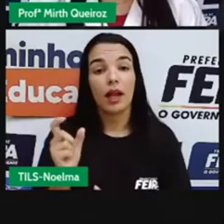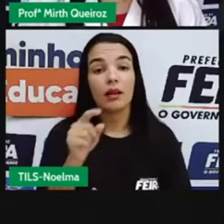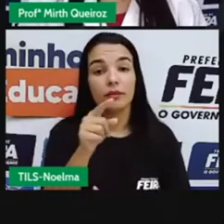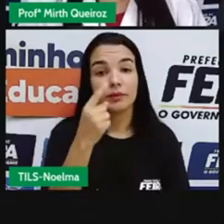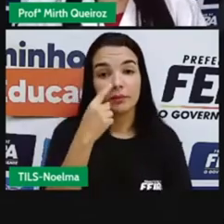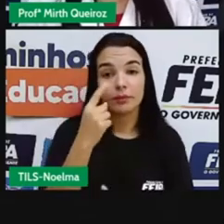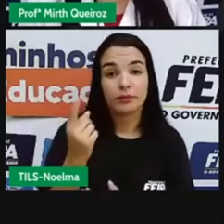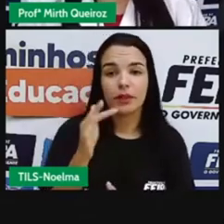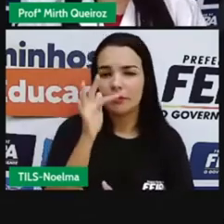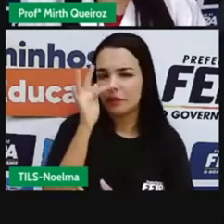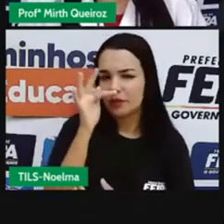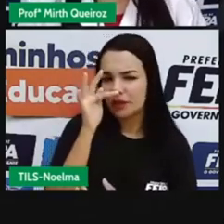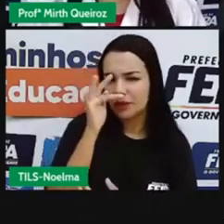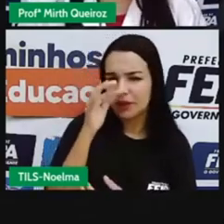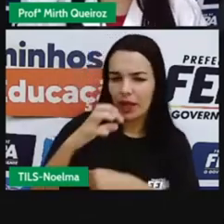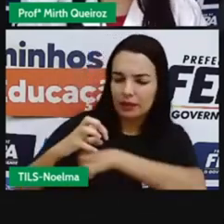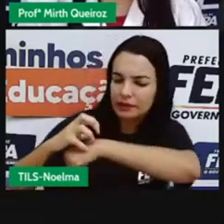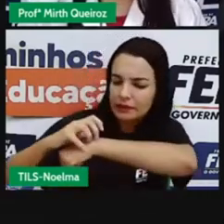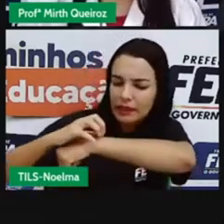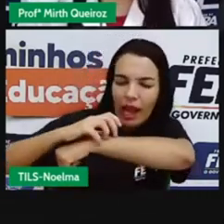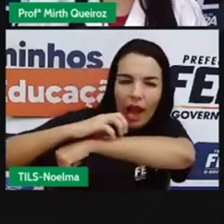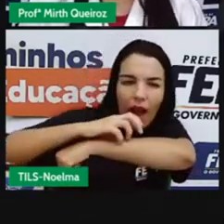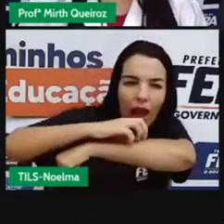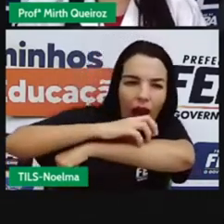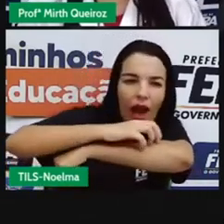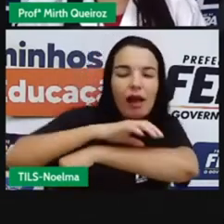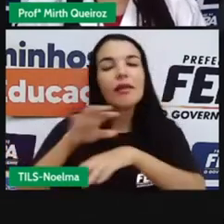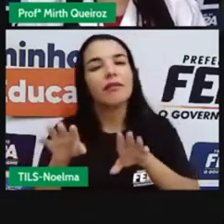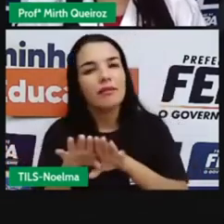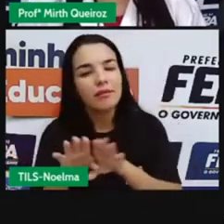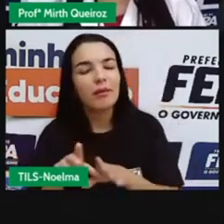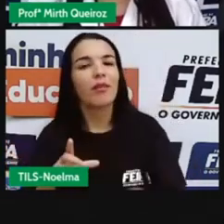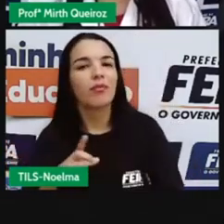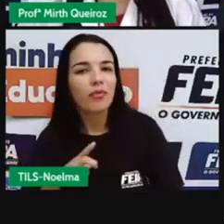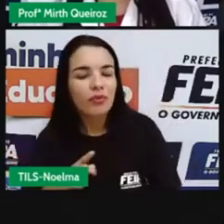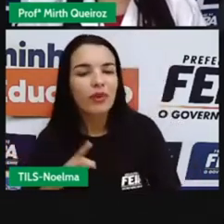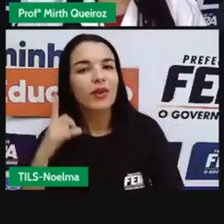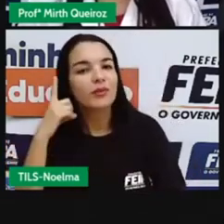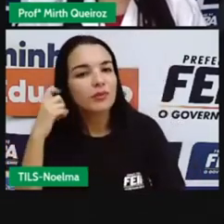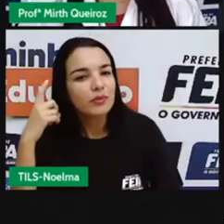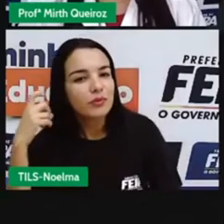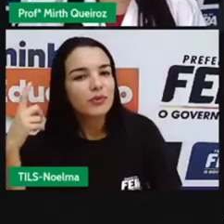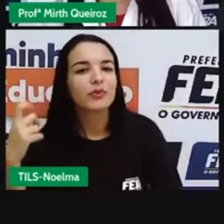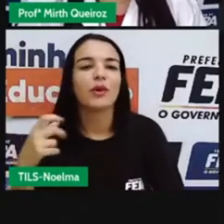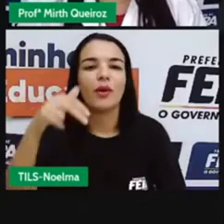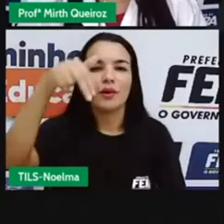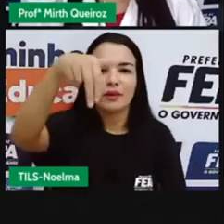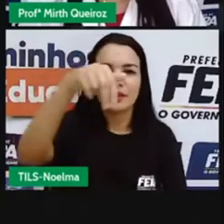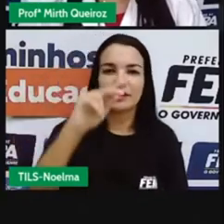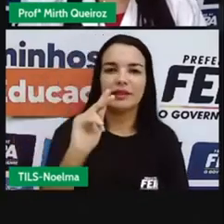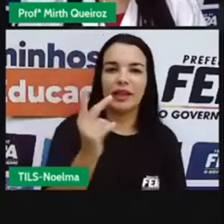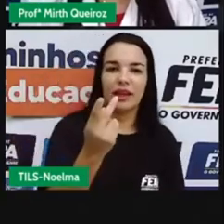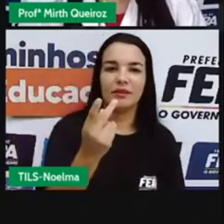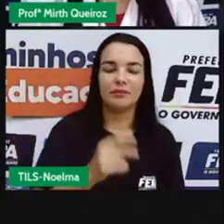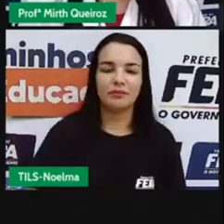Moinho, florzinha, aranha, também aí tem o dígrafo NH.